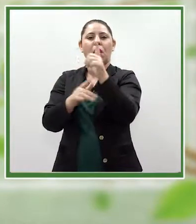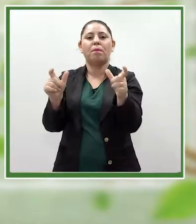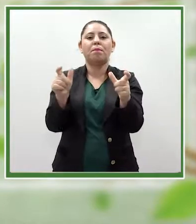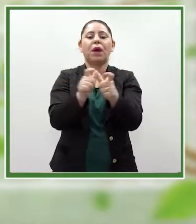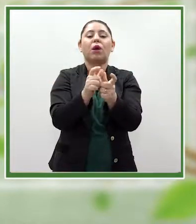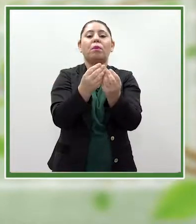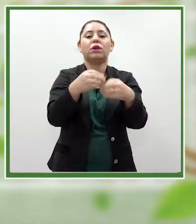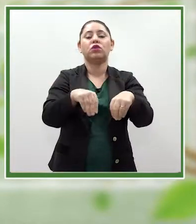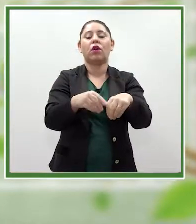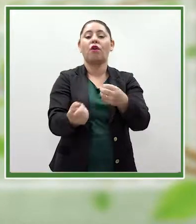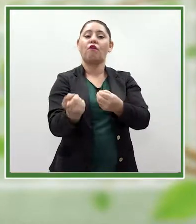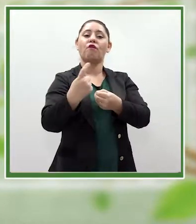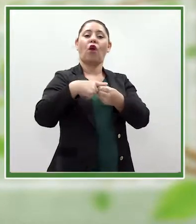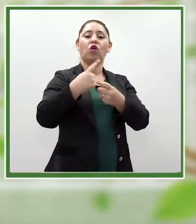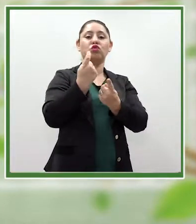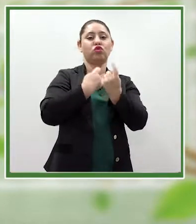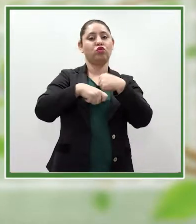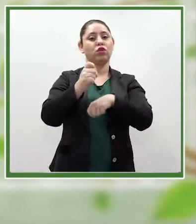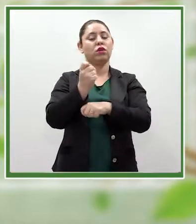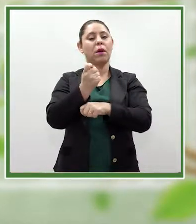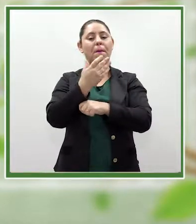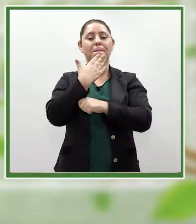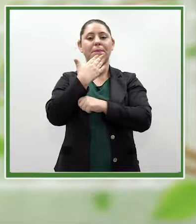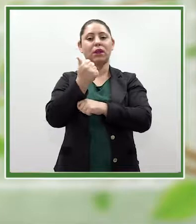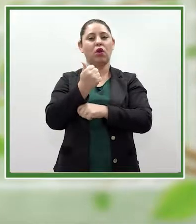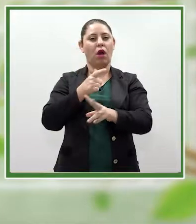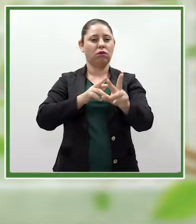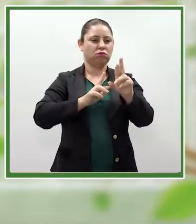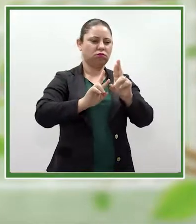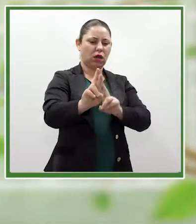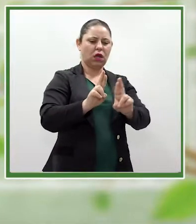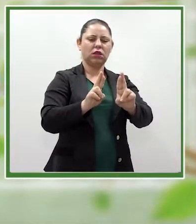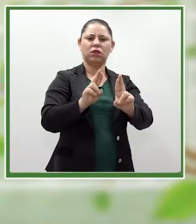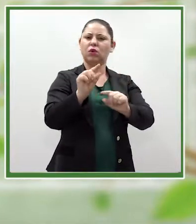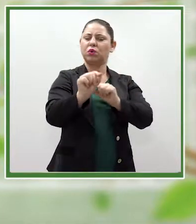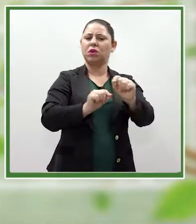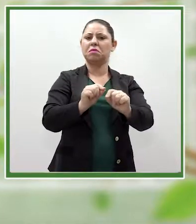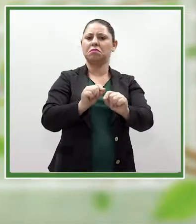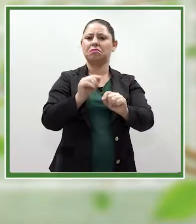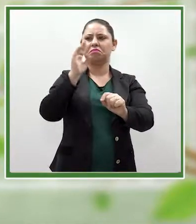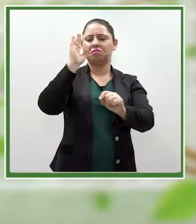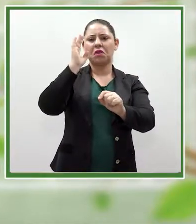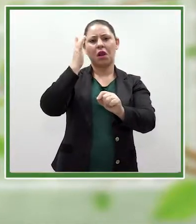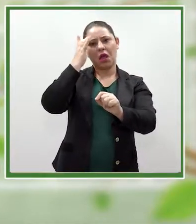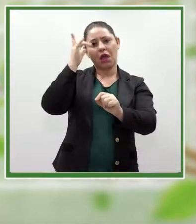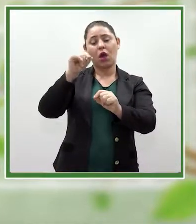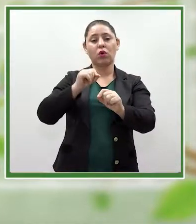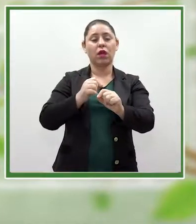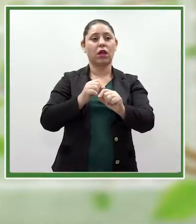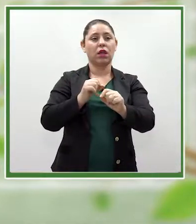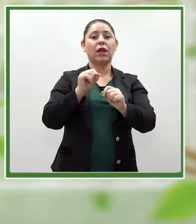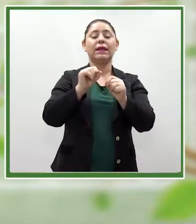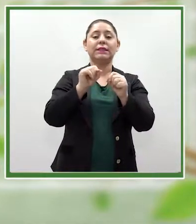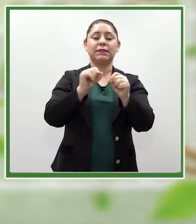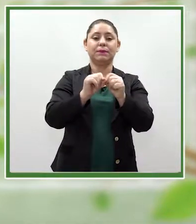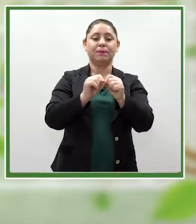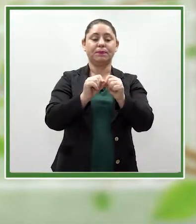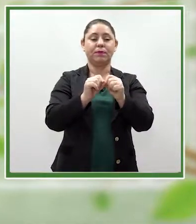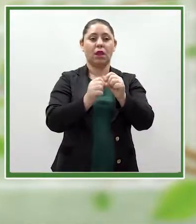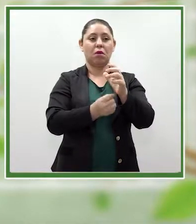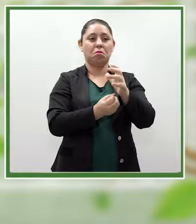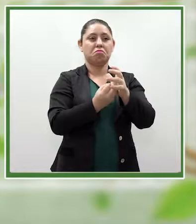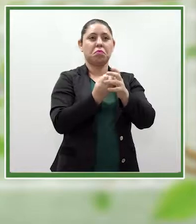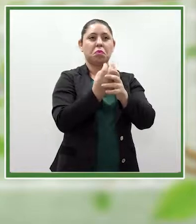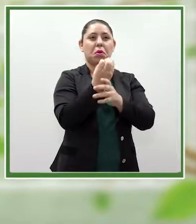menor impacto ambiental e um maior retorno econômico. Então, vejam que é uma relação muito interessante entre